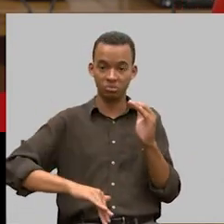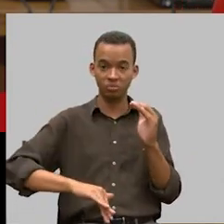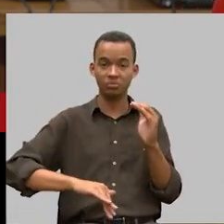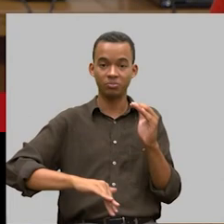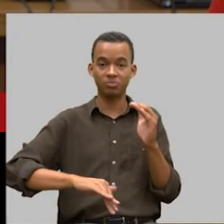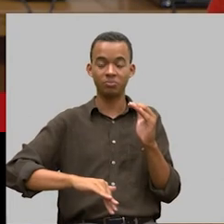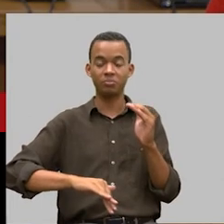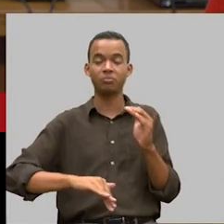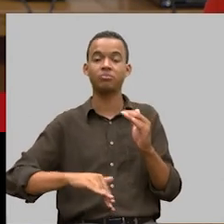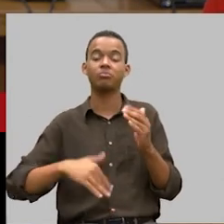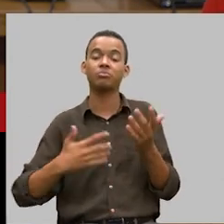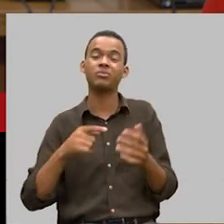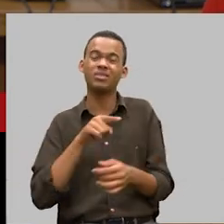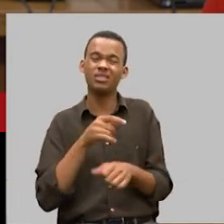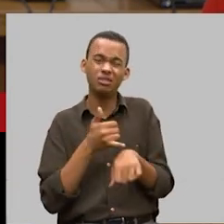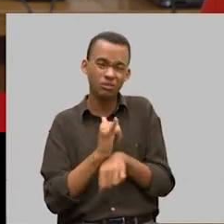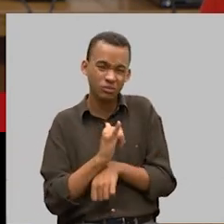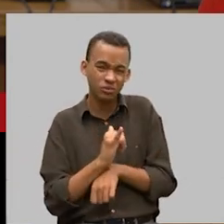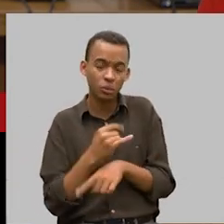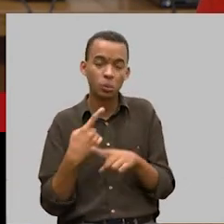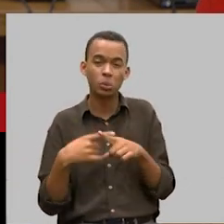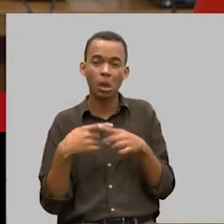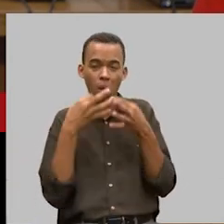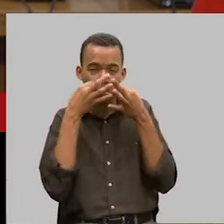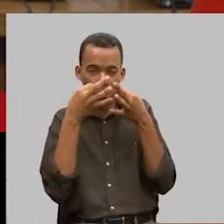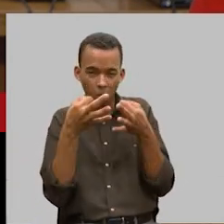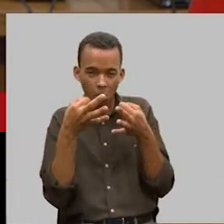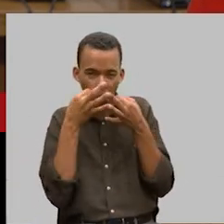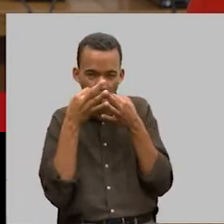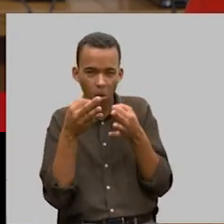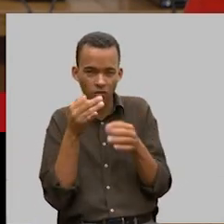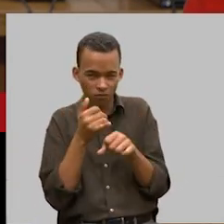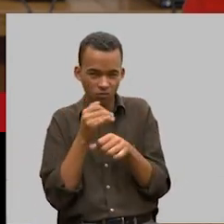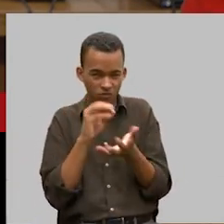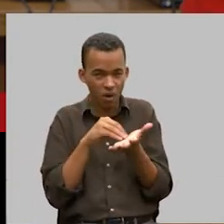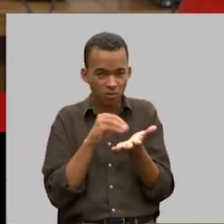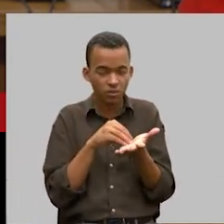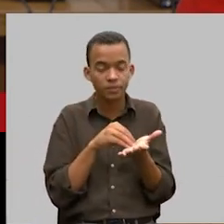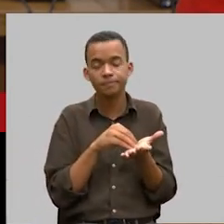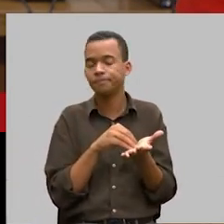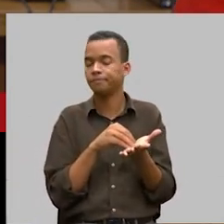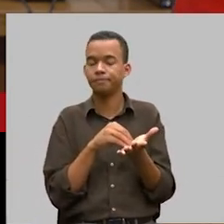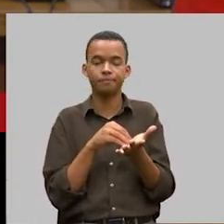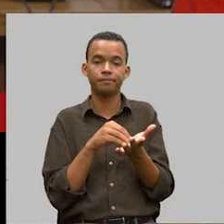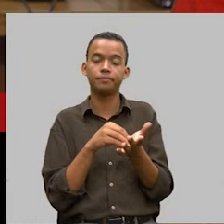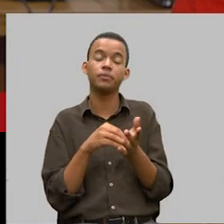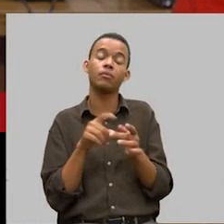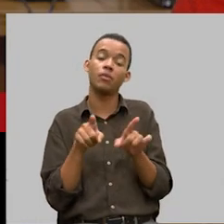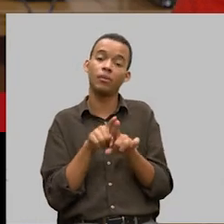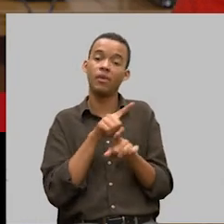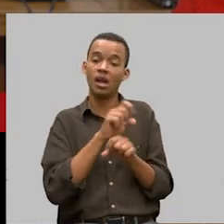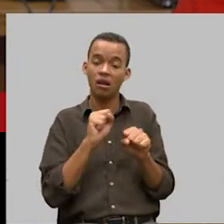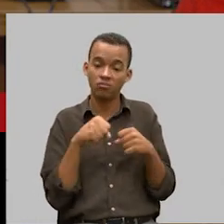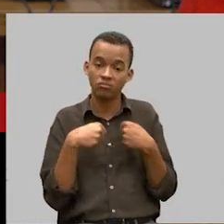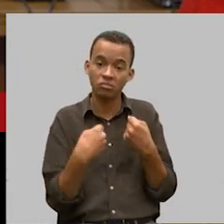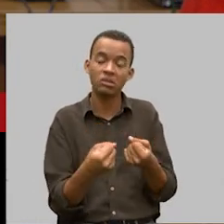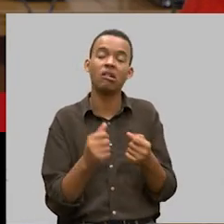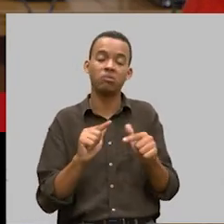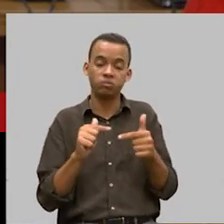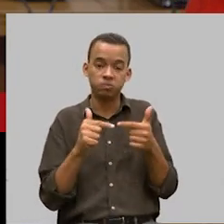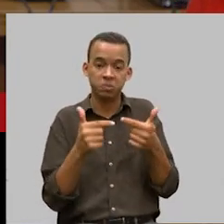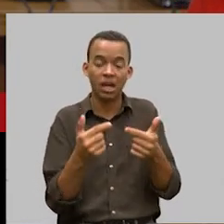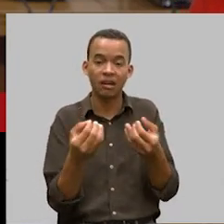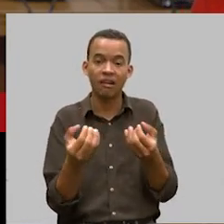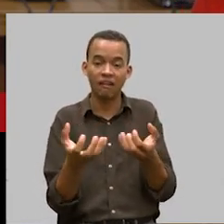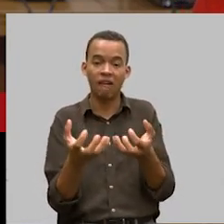faltado escola por falta de atenção né ao mesmo tempo sua disposição e esforço sua luta para voltar à sala